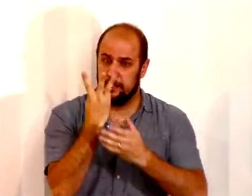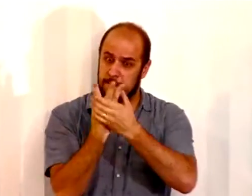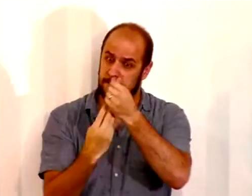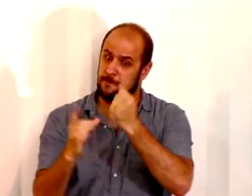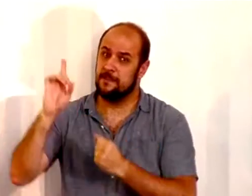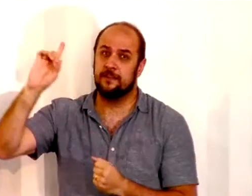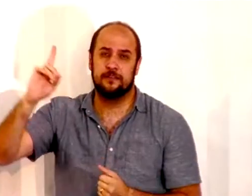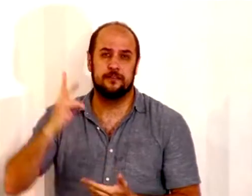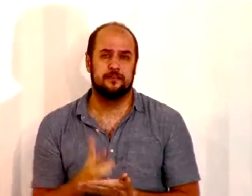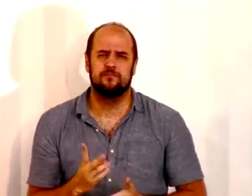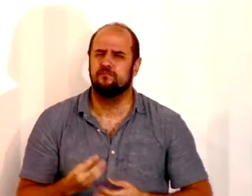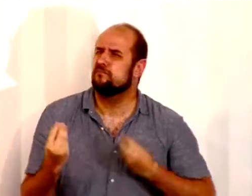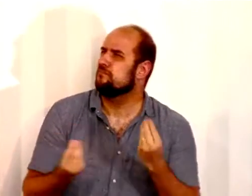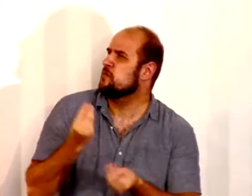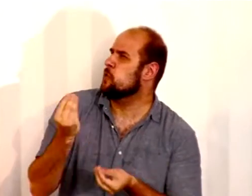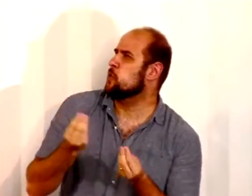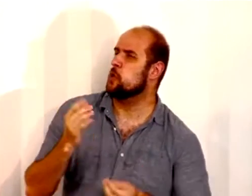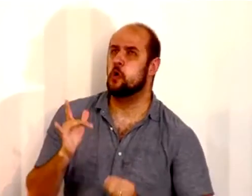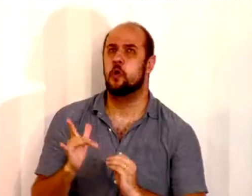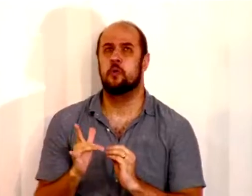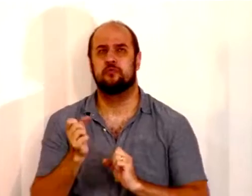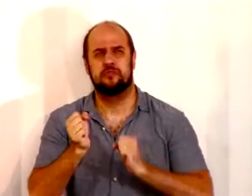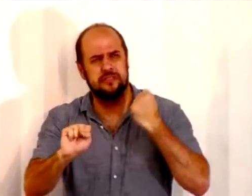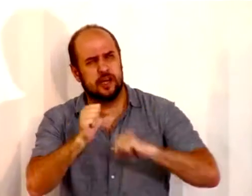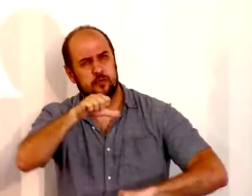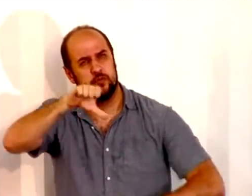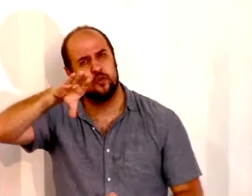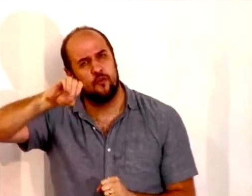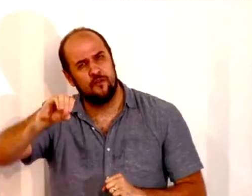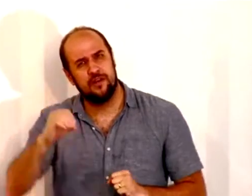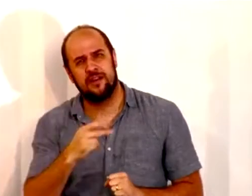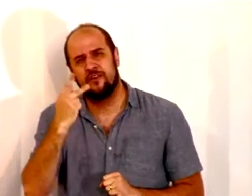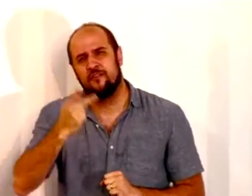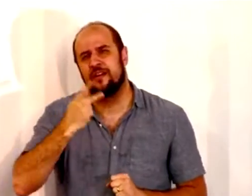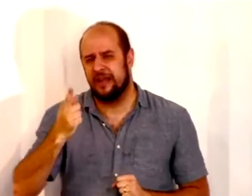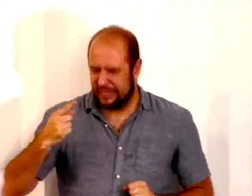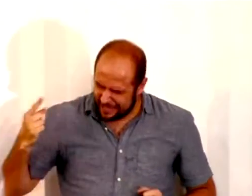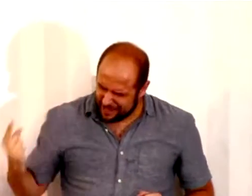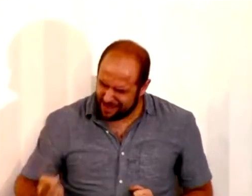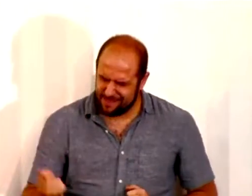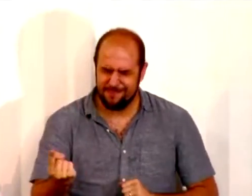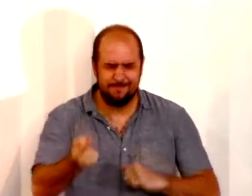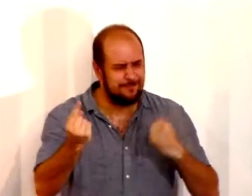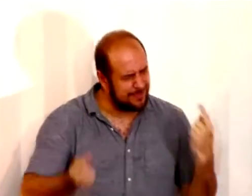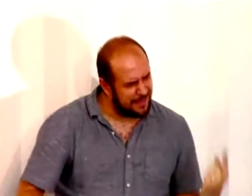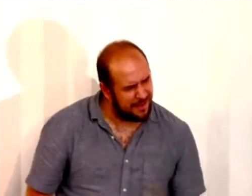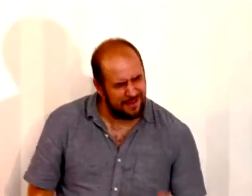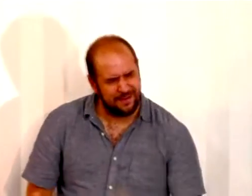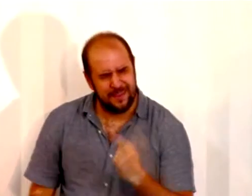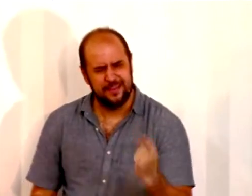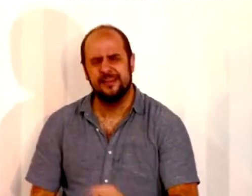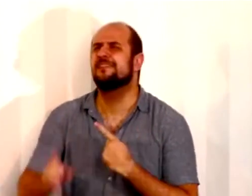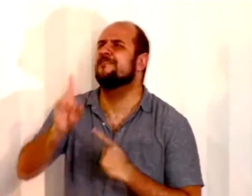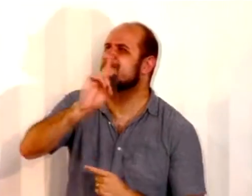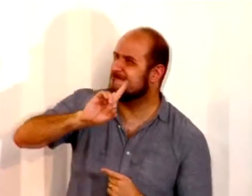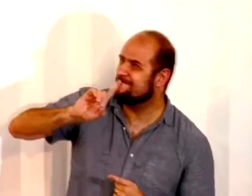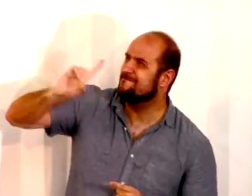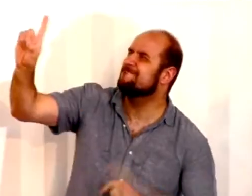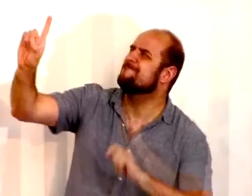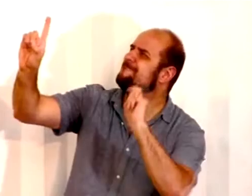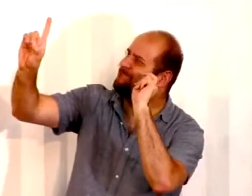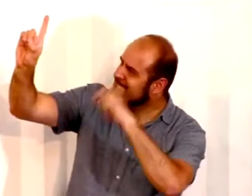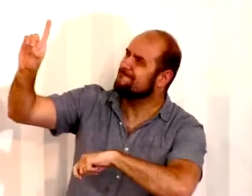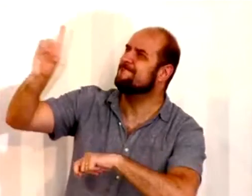Trindade. Como assim, como diz o Salmo 90 no verso 2, de eternidade a eternidade, tu és